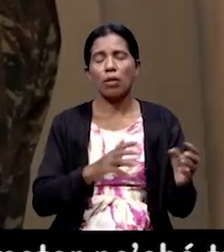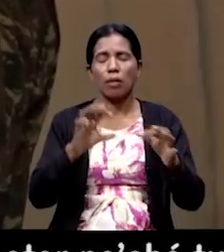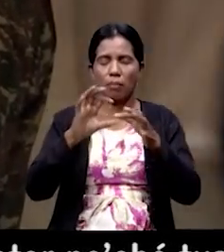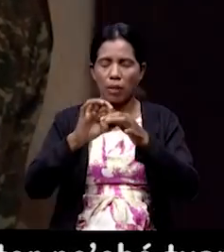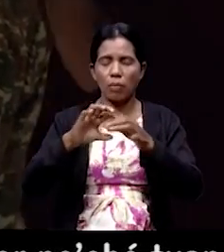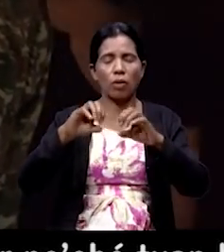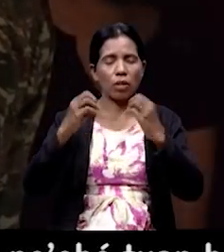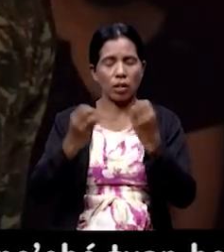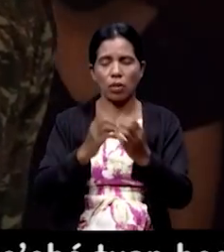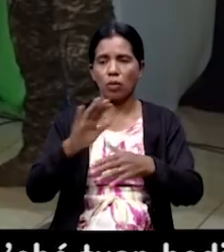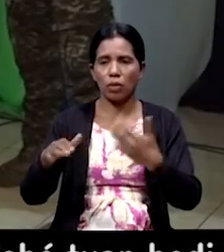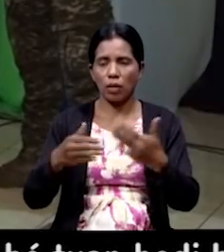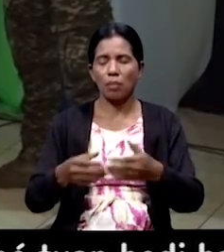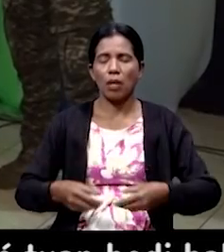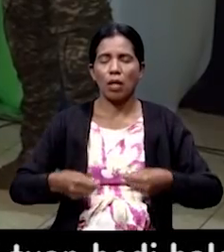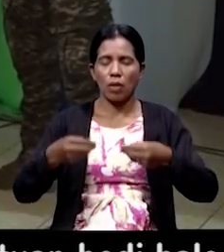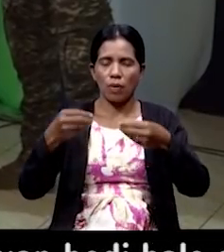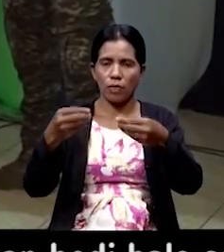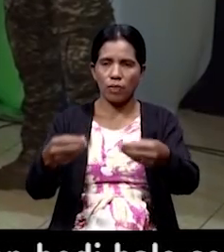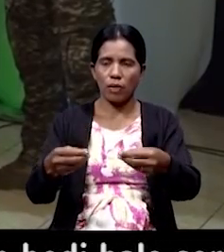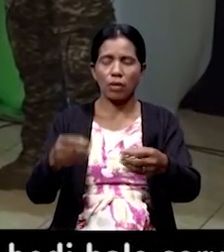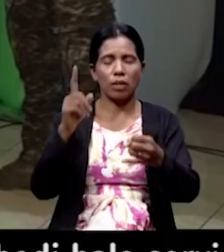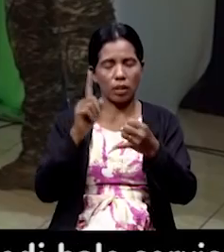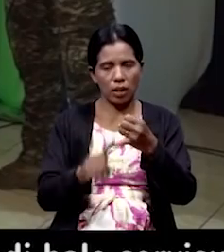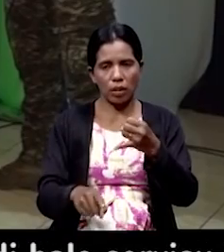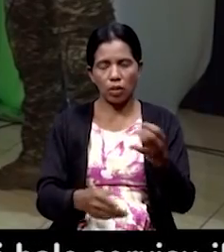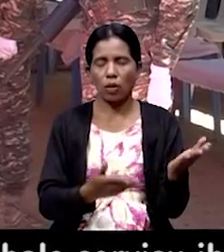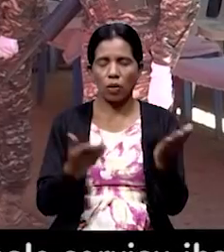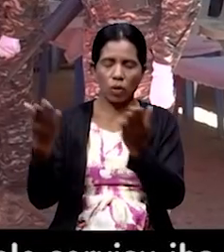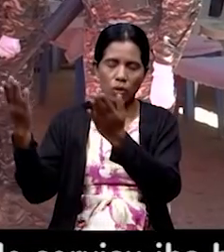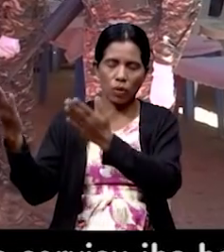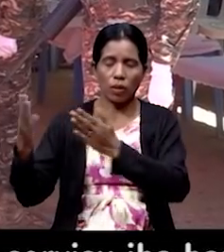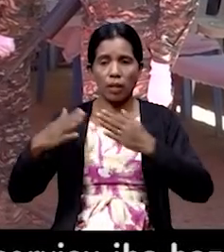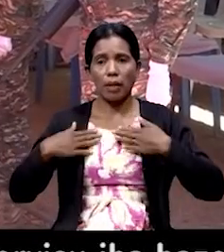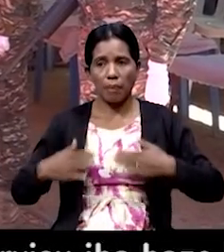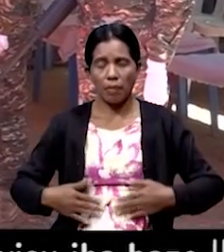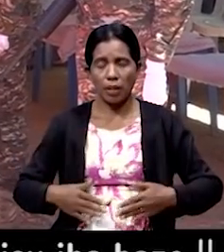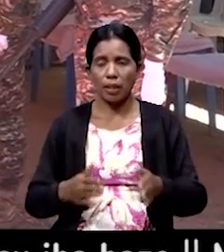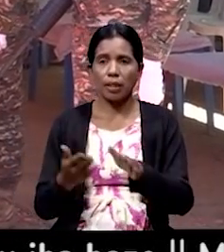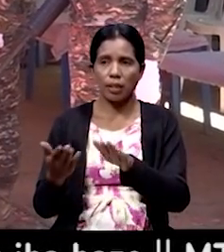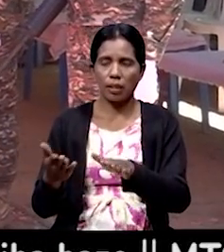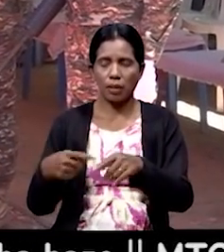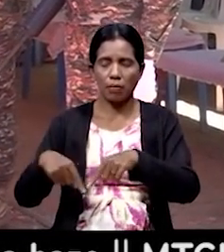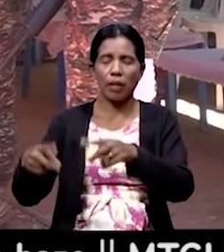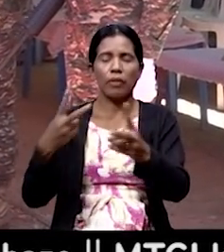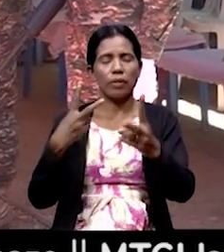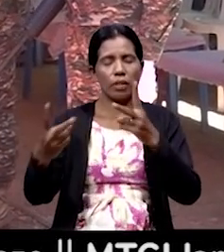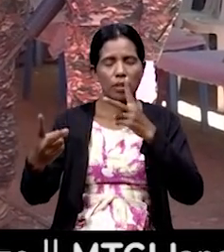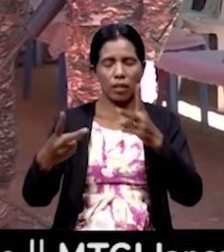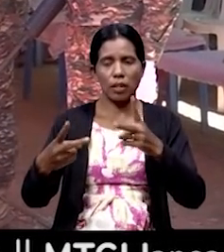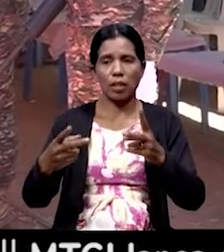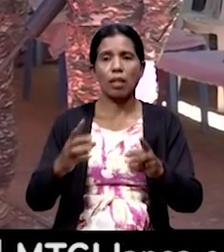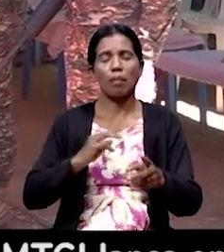no Sociedade Tomak belefo homenagem ikus liu lori saudoso ne mate isim ba visita ne raimores fatin la leia